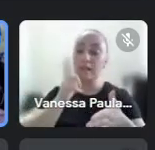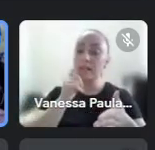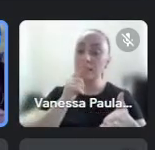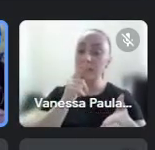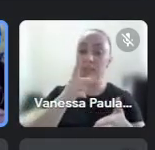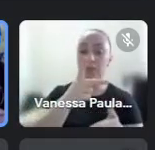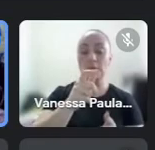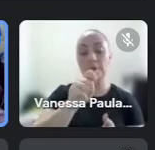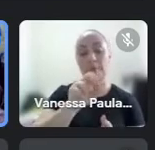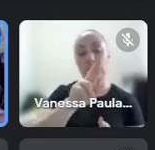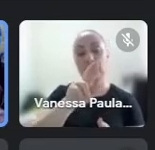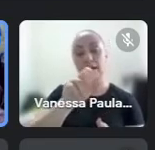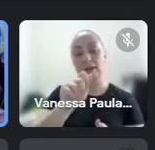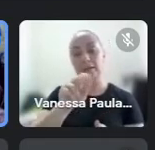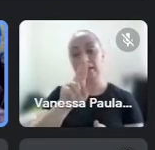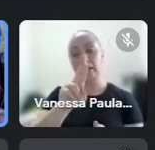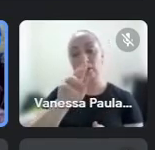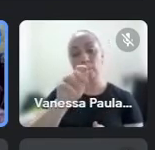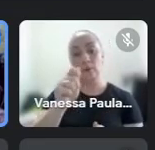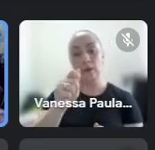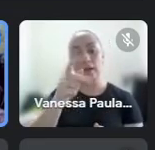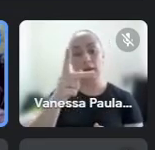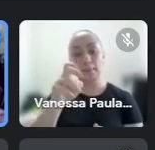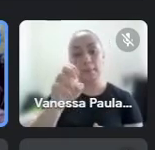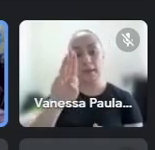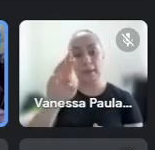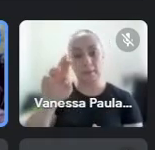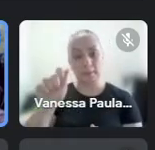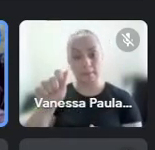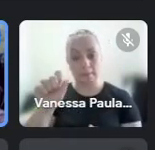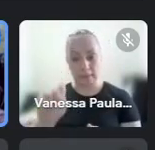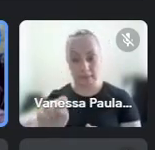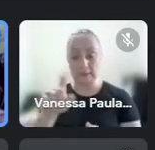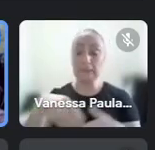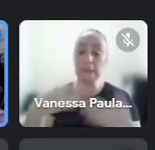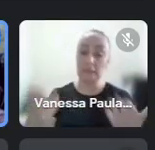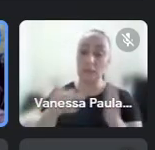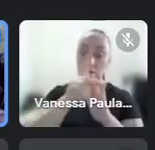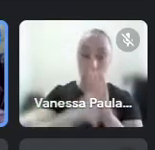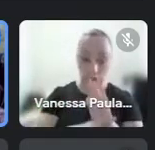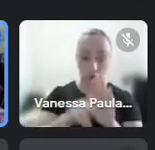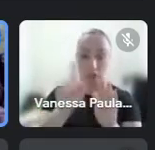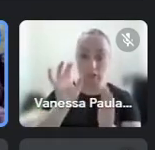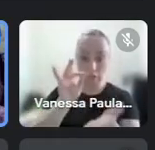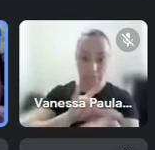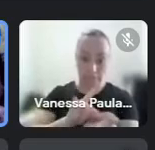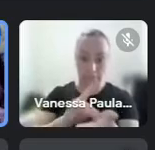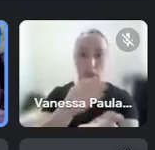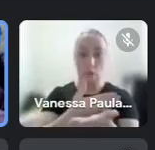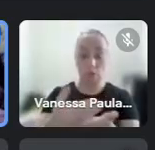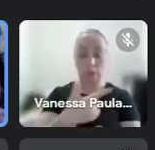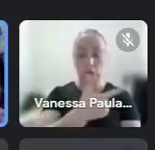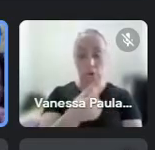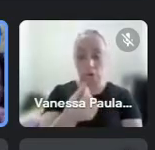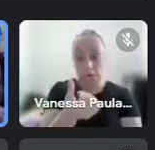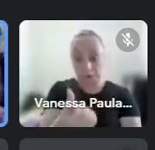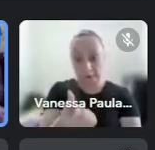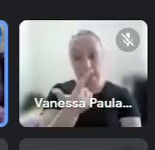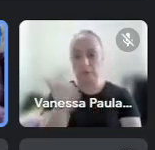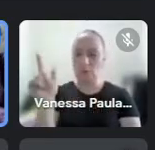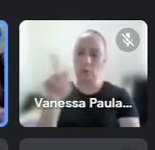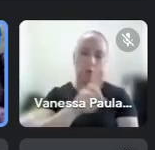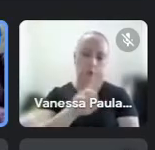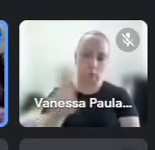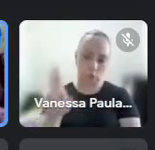Distrito Industrial de Marabá. Então, o projeto em si, que a gente começou em 2006 com outro nome, que era a avaliação